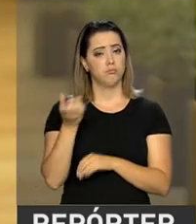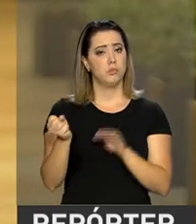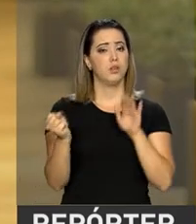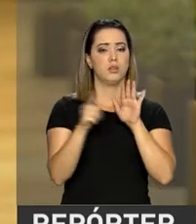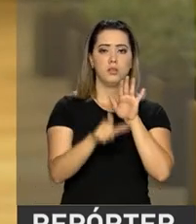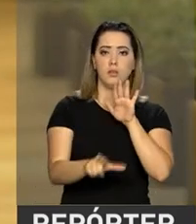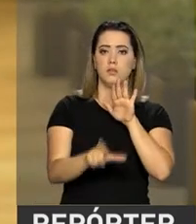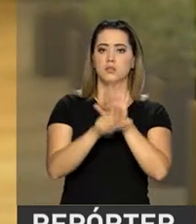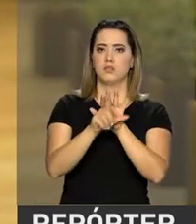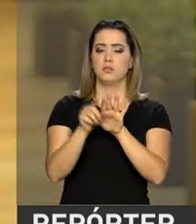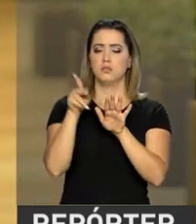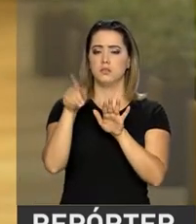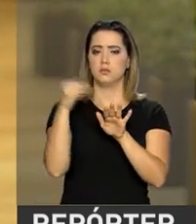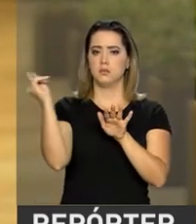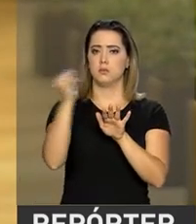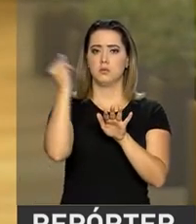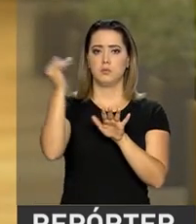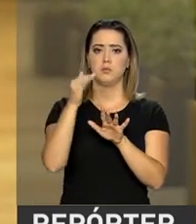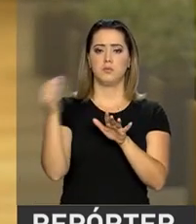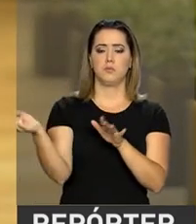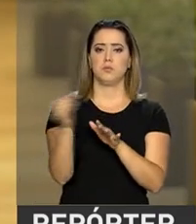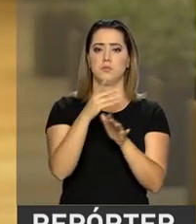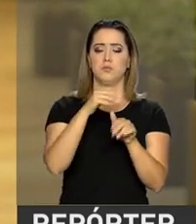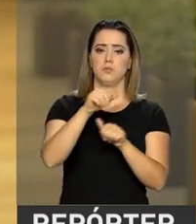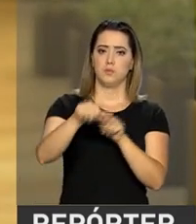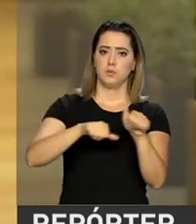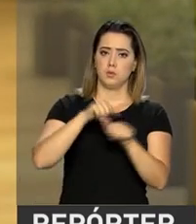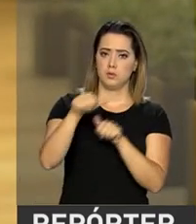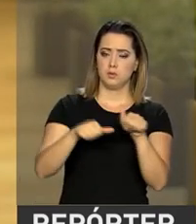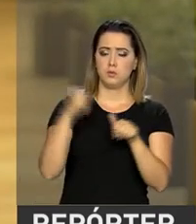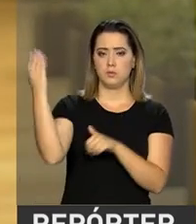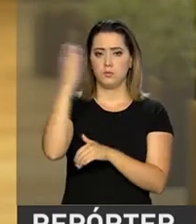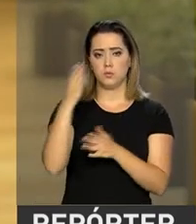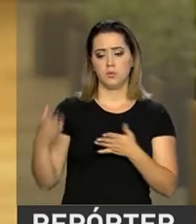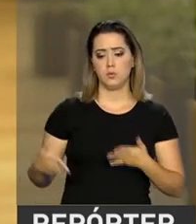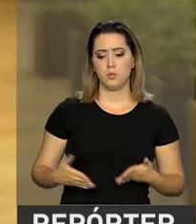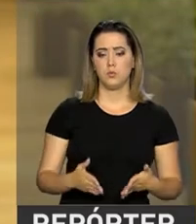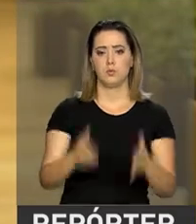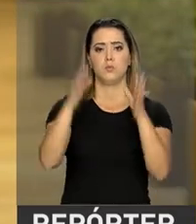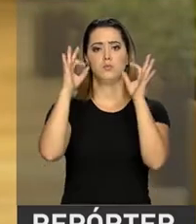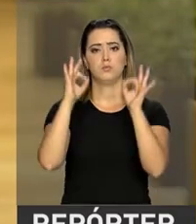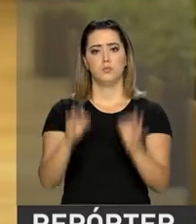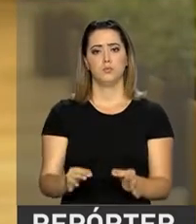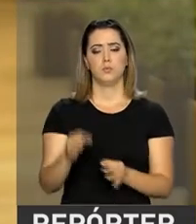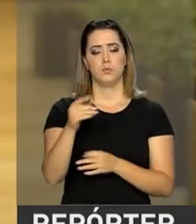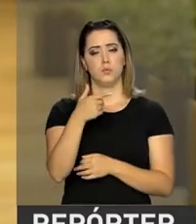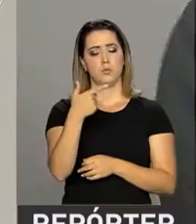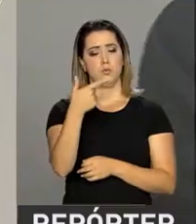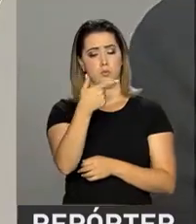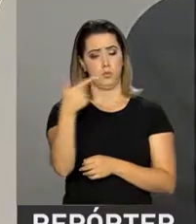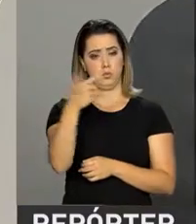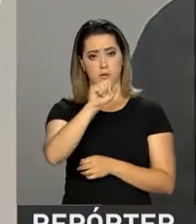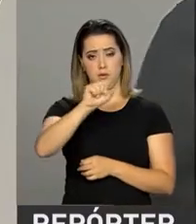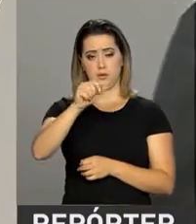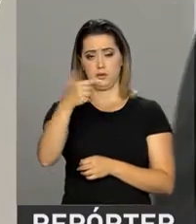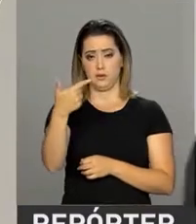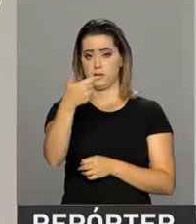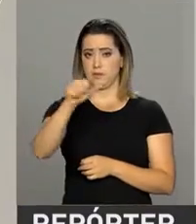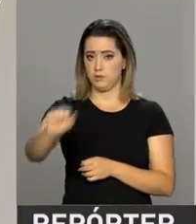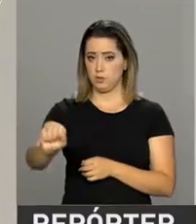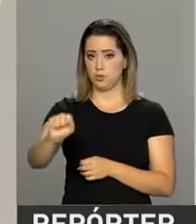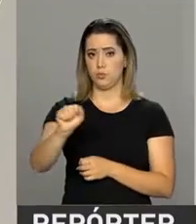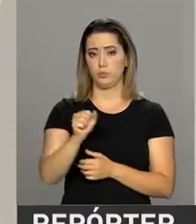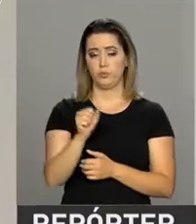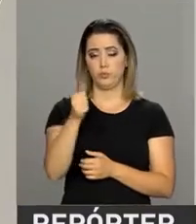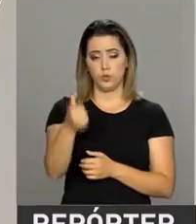as reformas como fundamentais para modernizar o brasil e colocá lo definitivamente no século 21 além das mudanças já